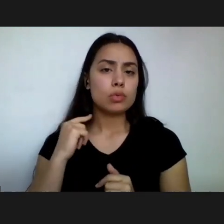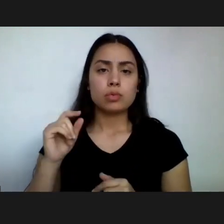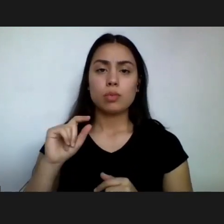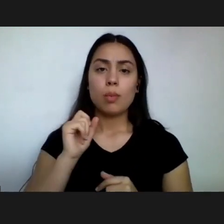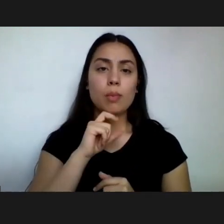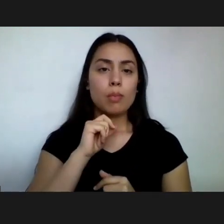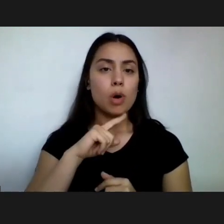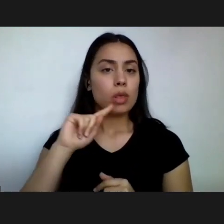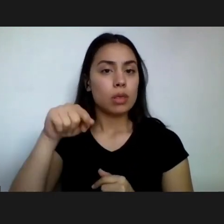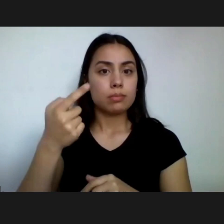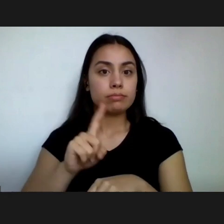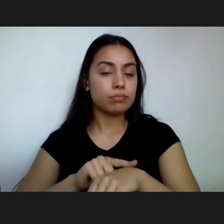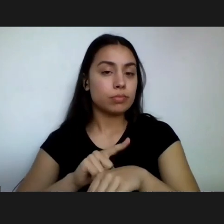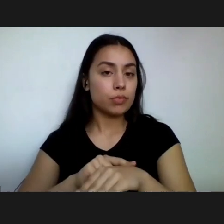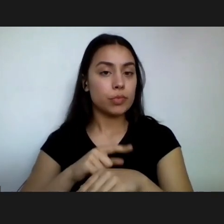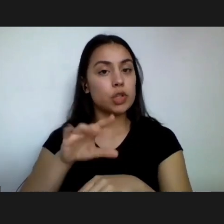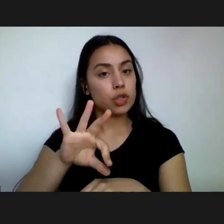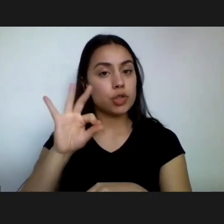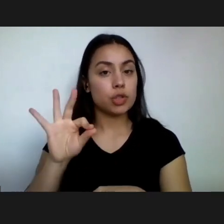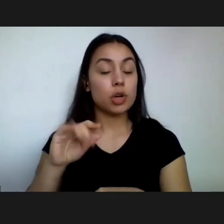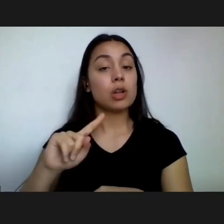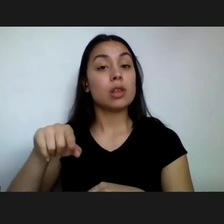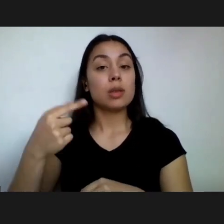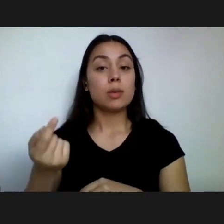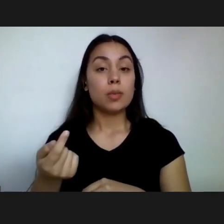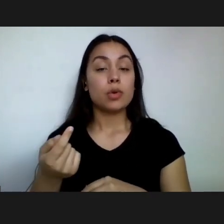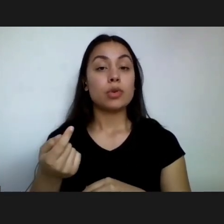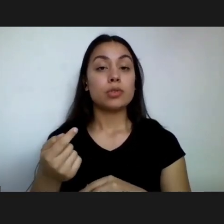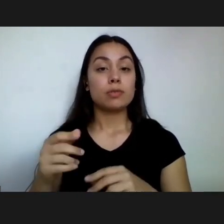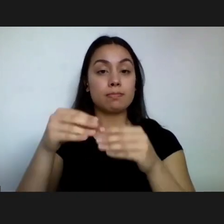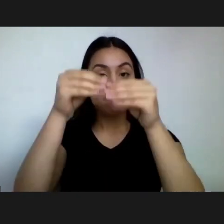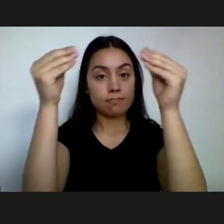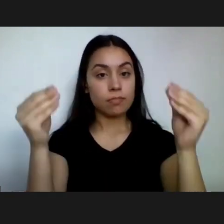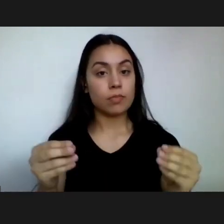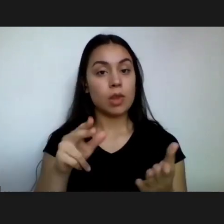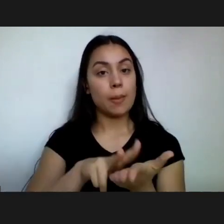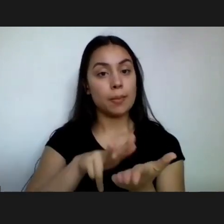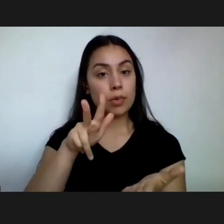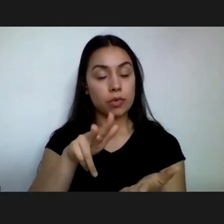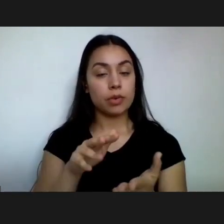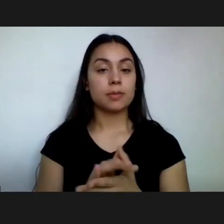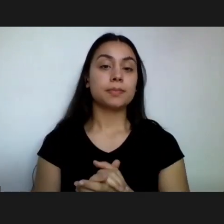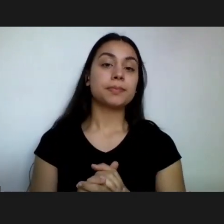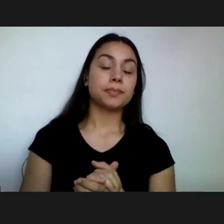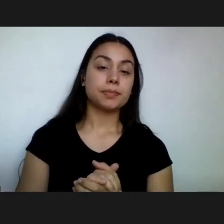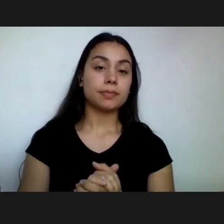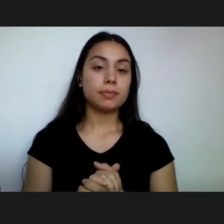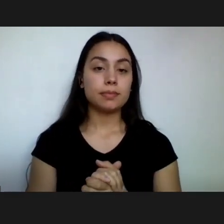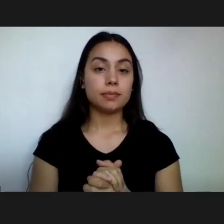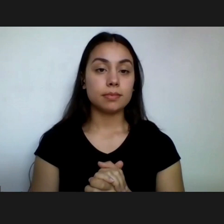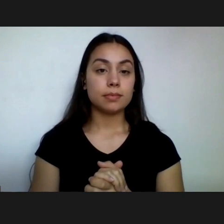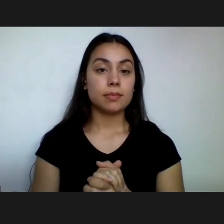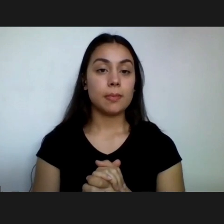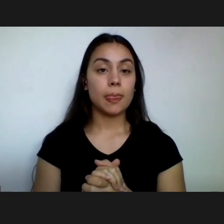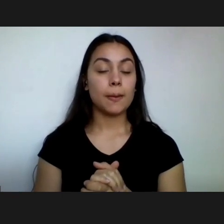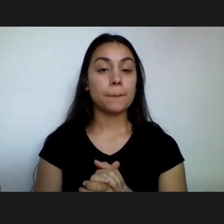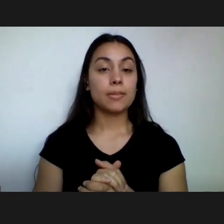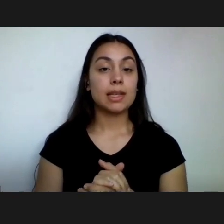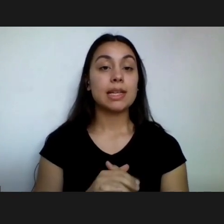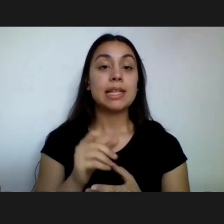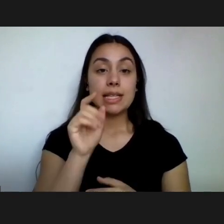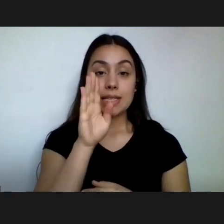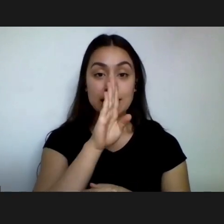pessoa, sendo no final atribuído um certificado de conclusão a quem termina os vários módulos com sucesso. E para receberem as